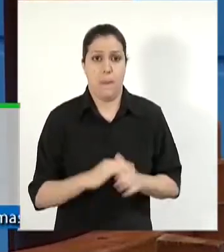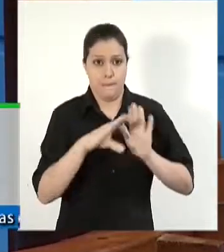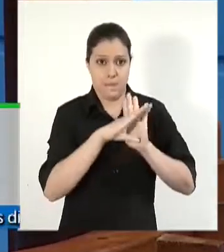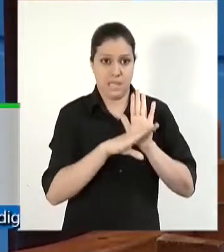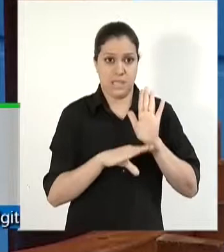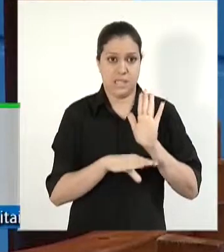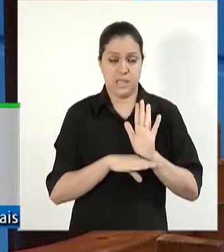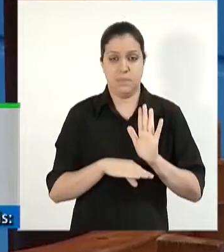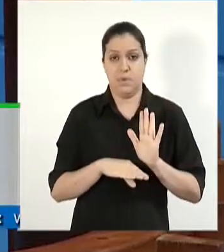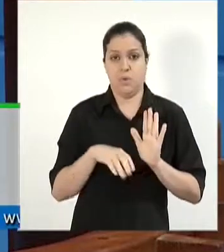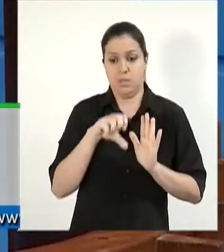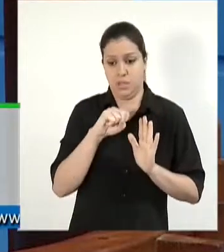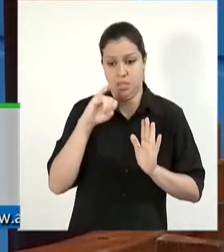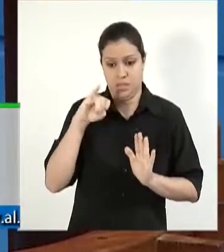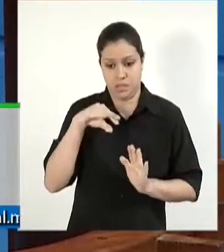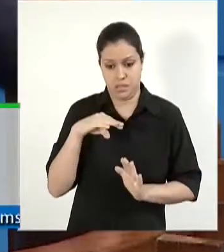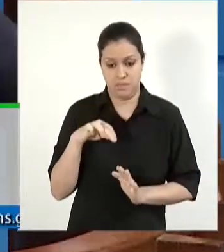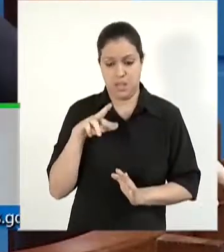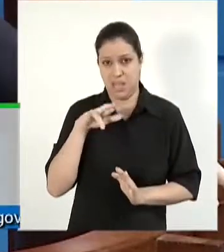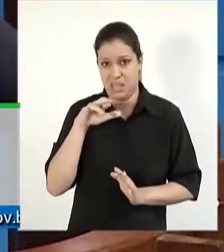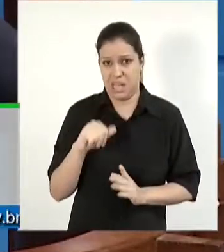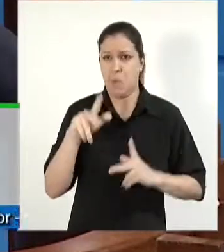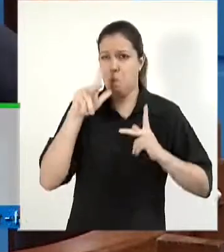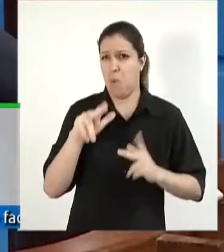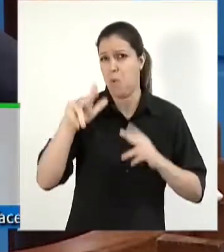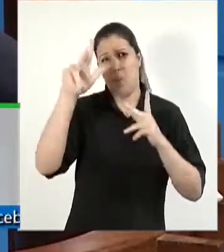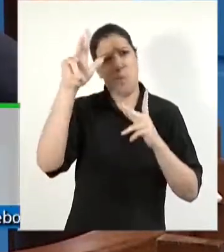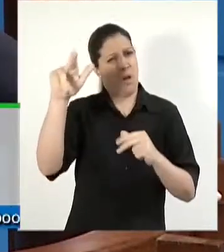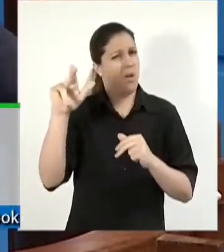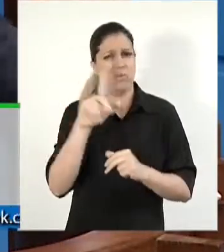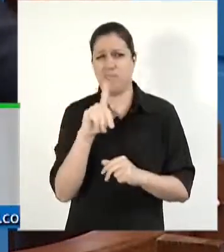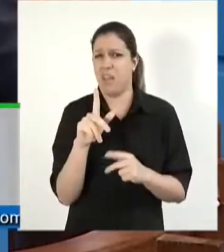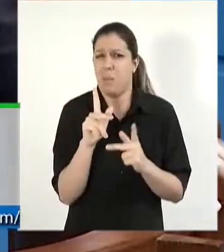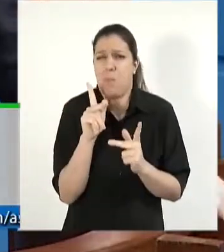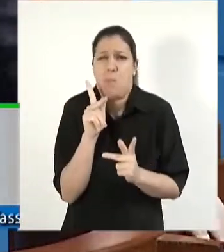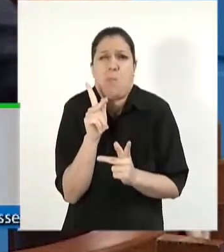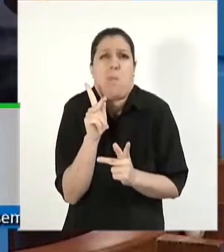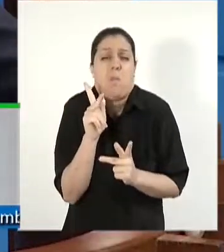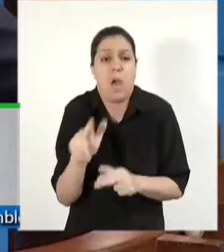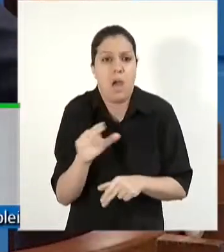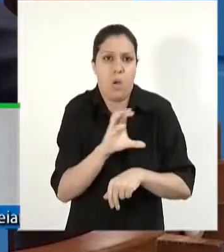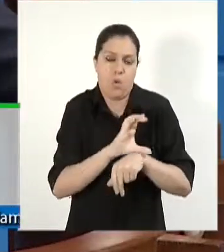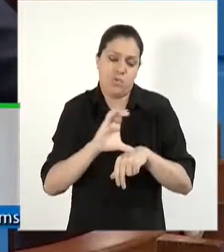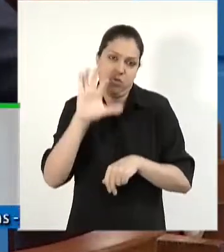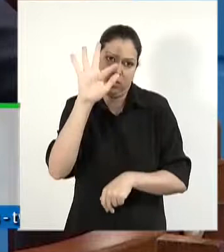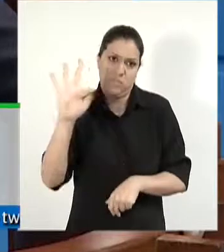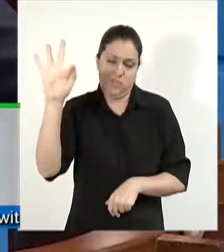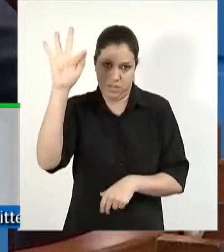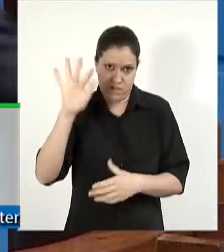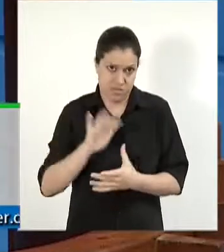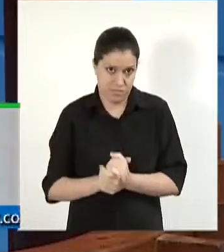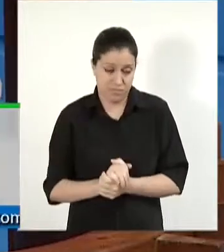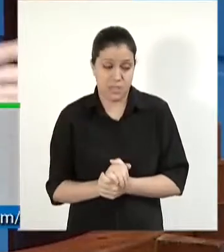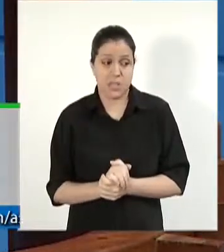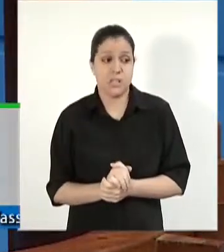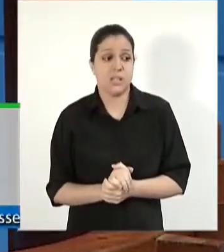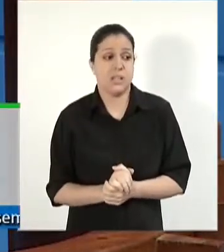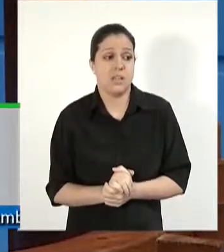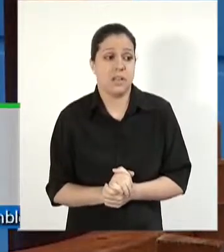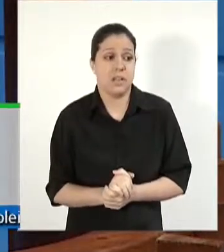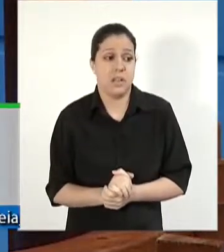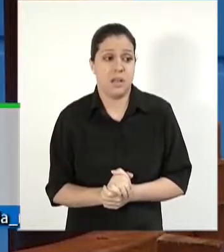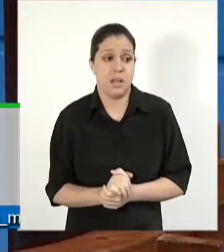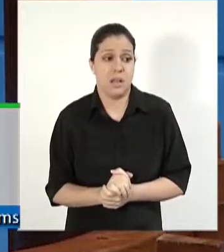não implica que tem que repetir exatamente aquilo que a Constituição Federal prevê. Do contrário,